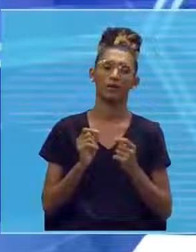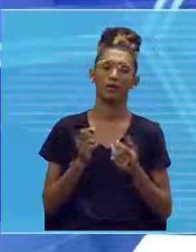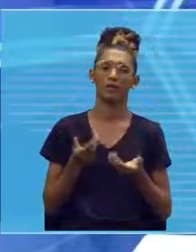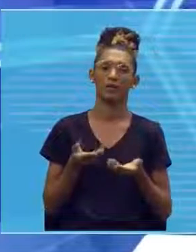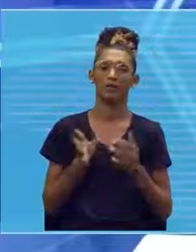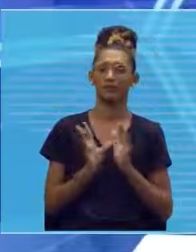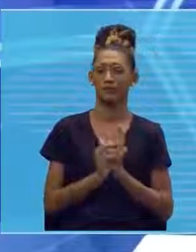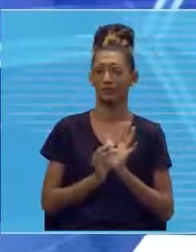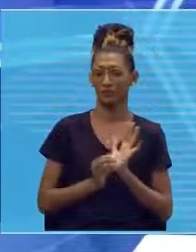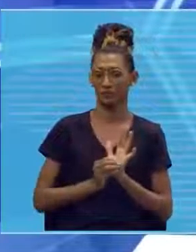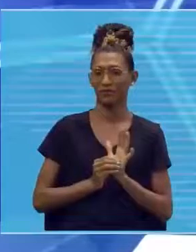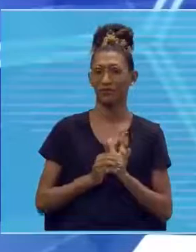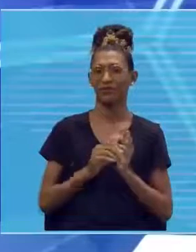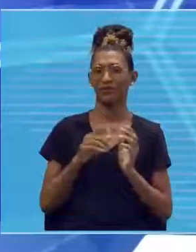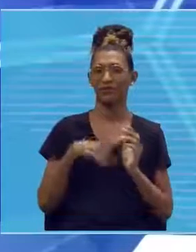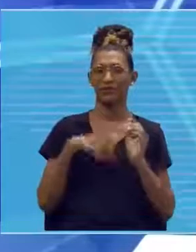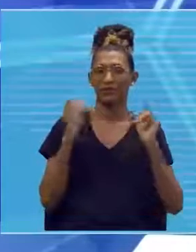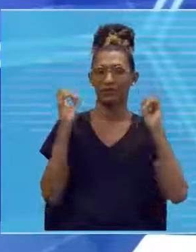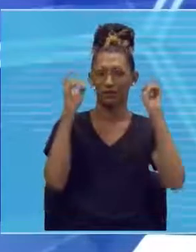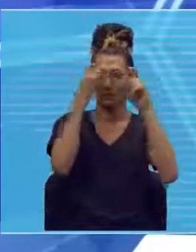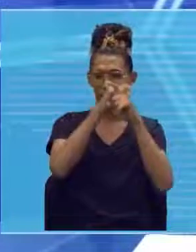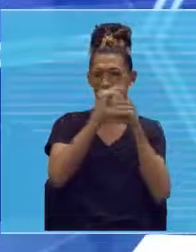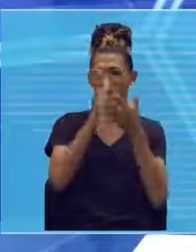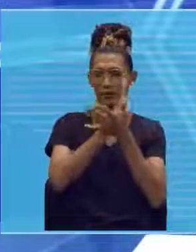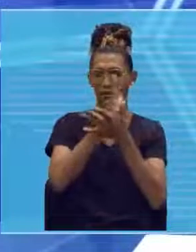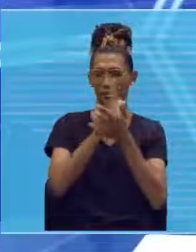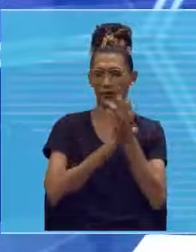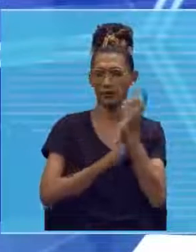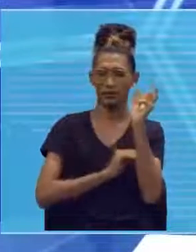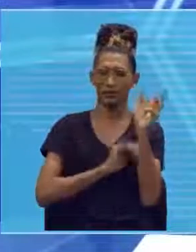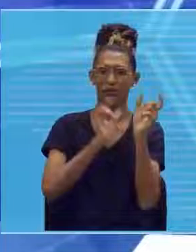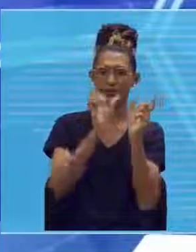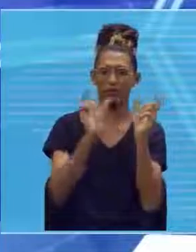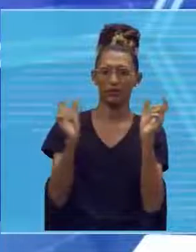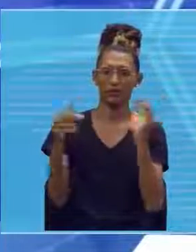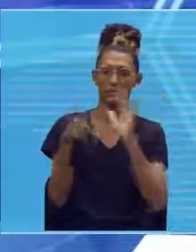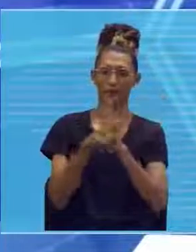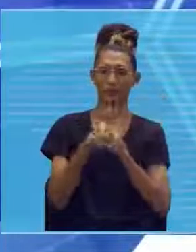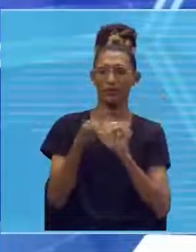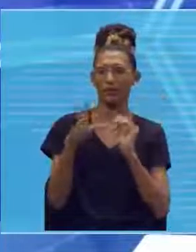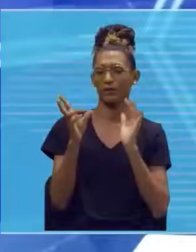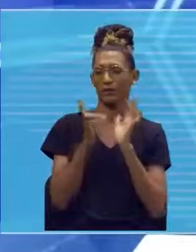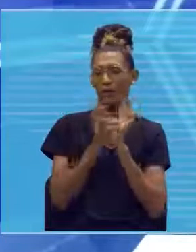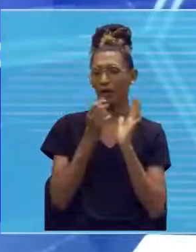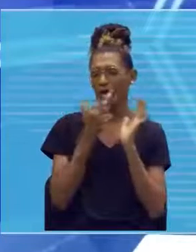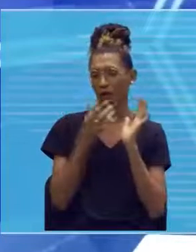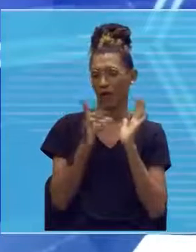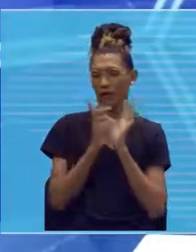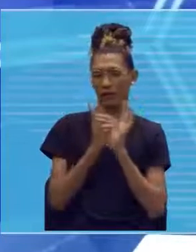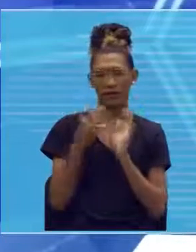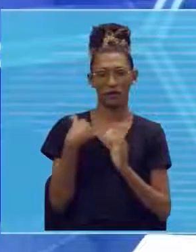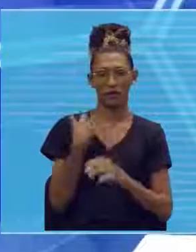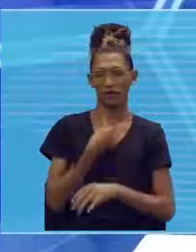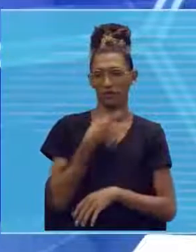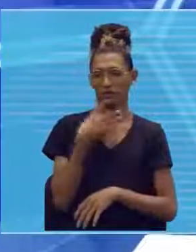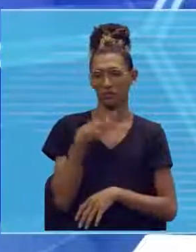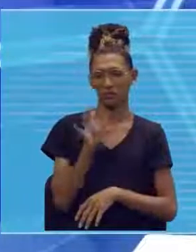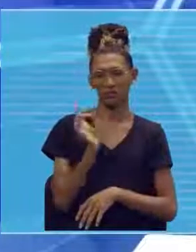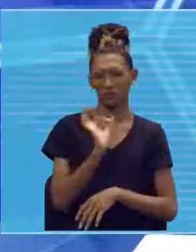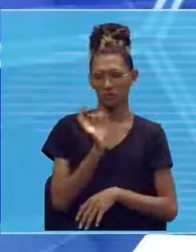apesar da dificuldade e a leitura de algumas palavras indígenas que a gente de fato não conhece